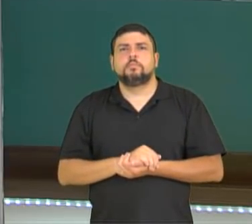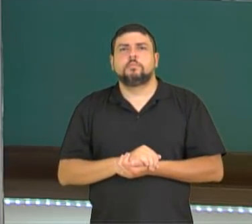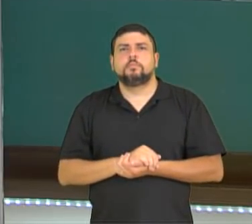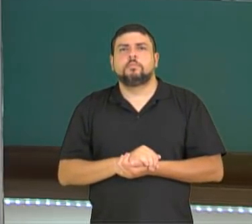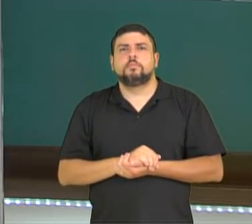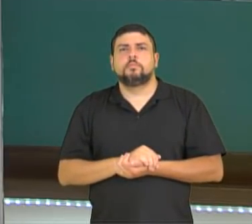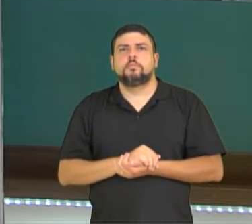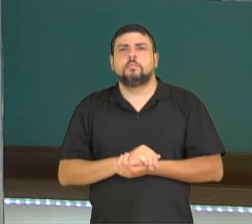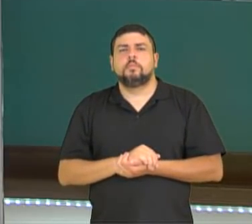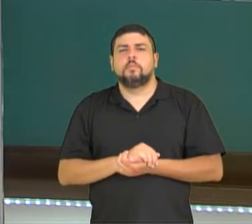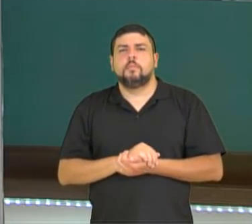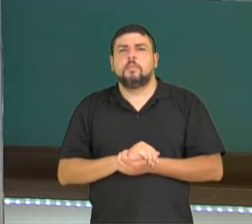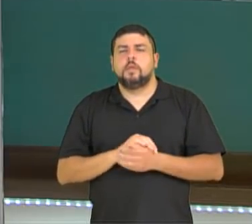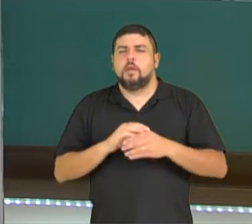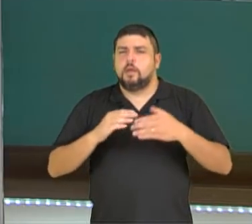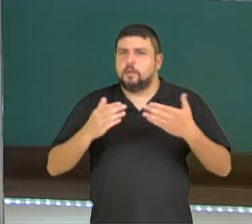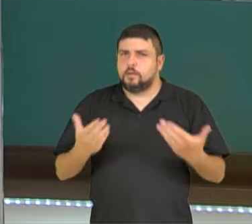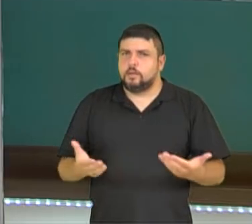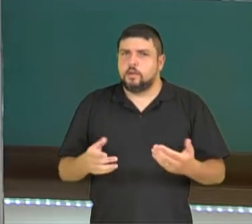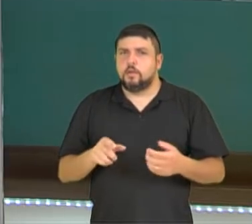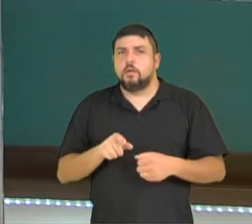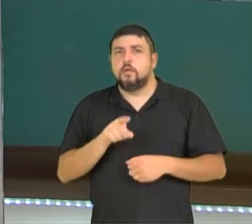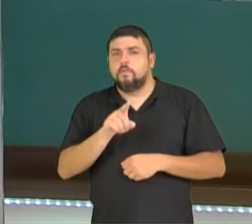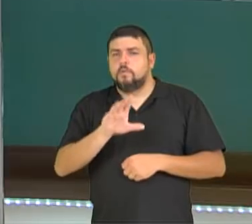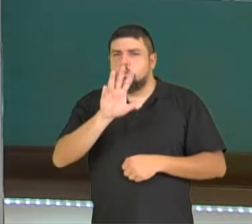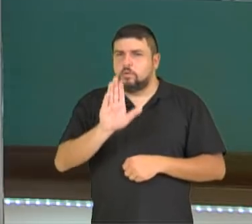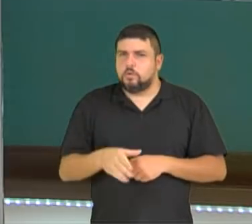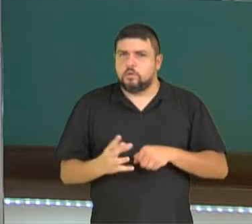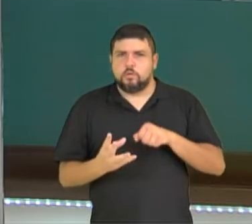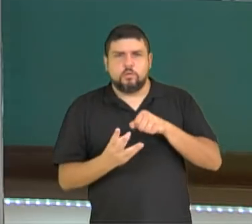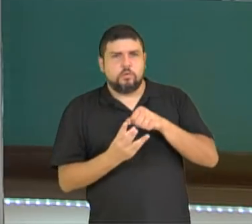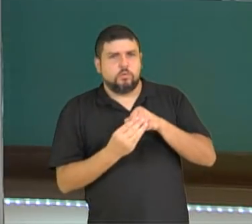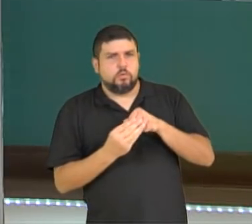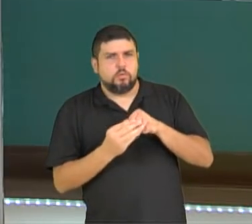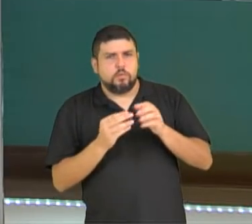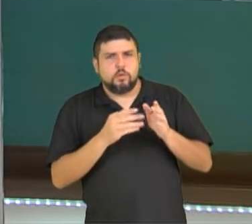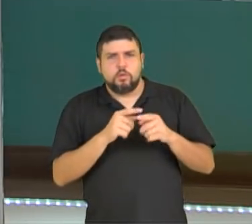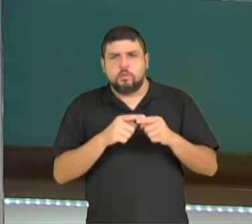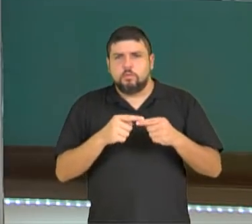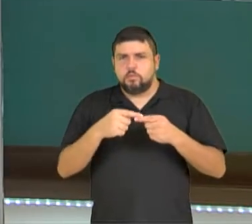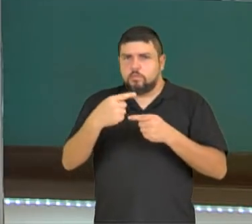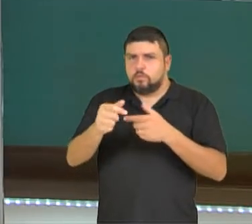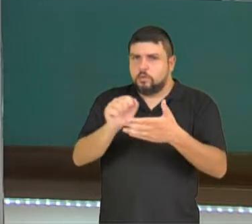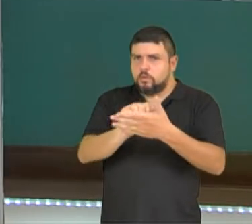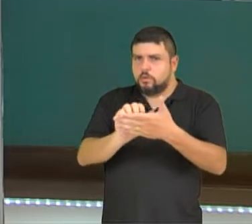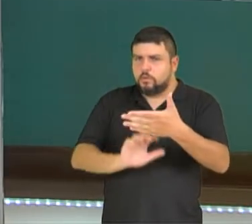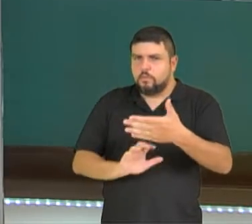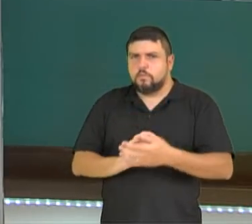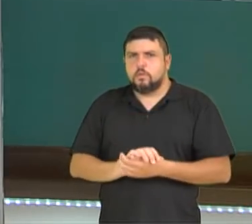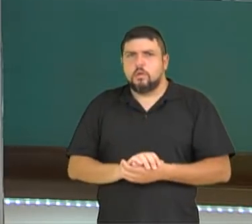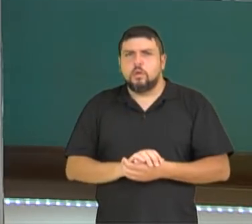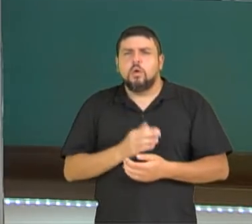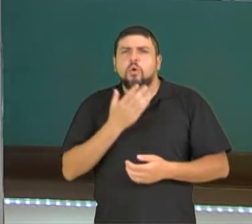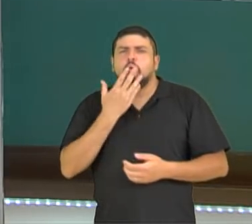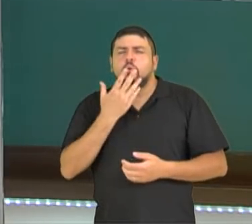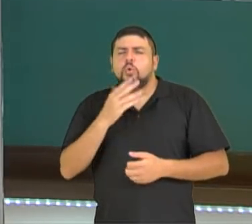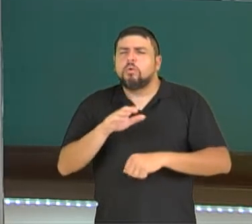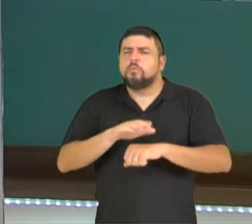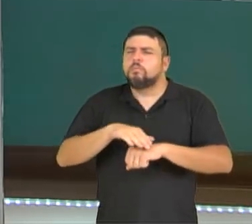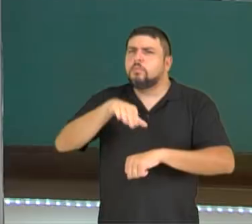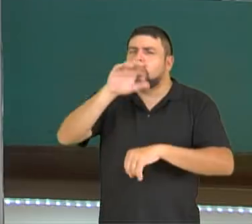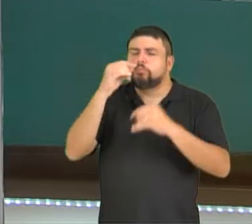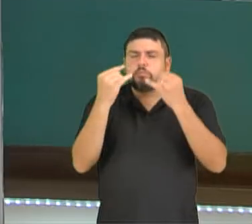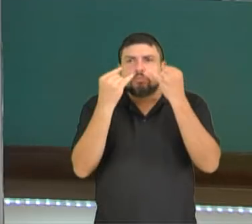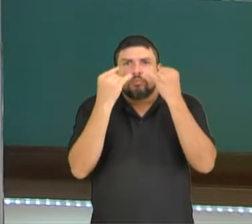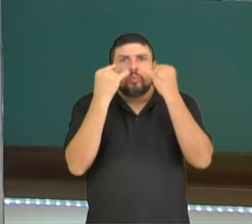E com base nisso, você já tem conhecimento para realizar o exercício número 1. Que cor prevalece no cartaz? Ao